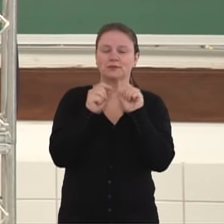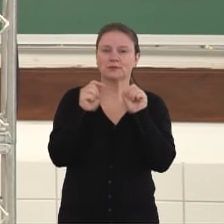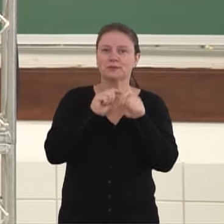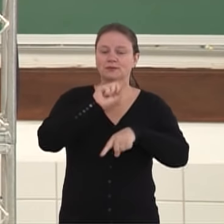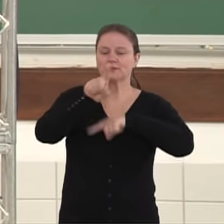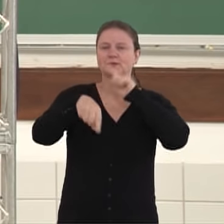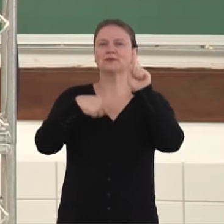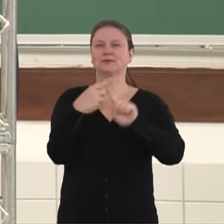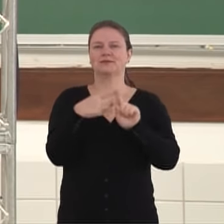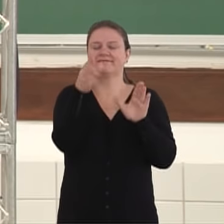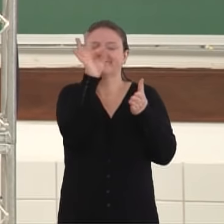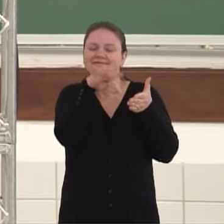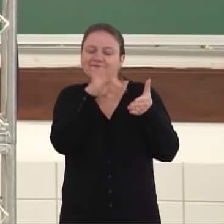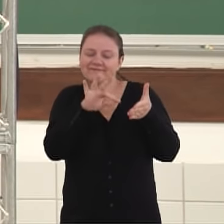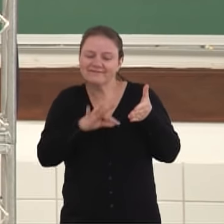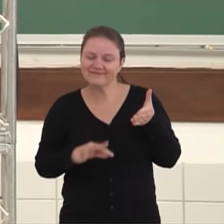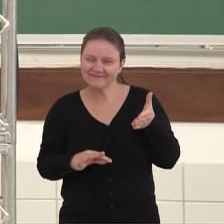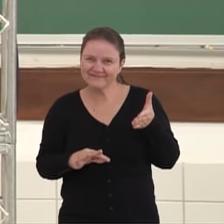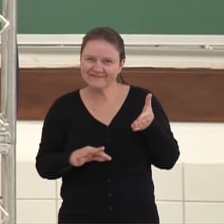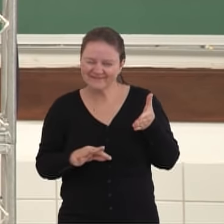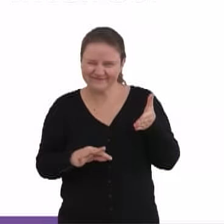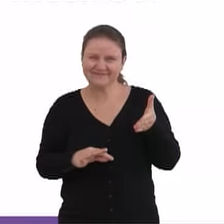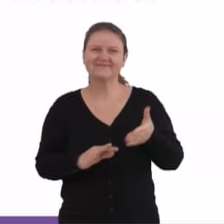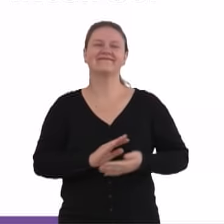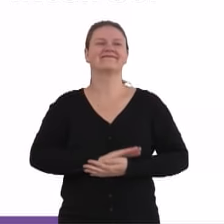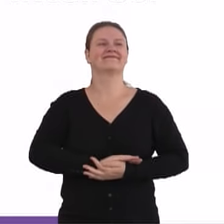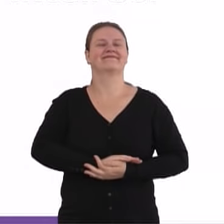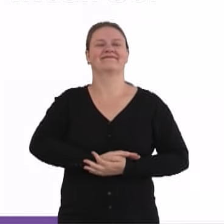vamos corrigir. Vamos fazer?